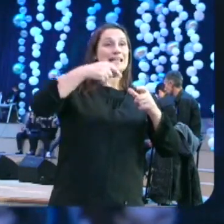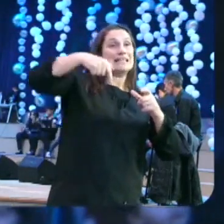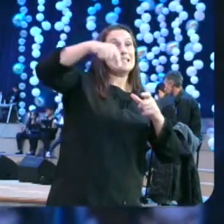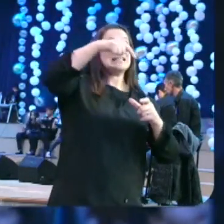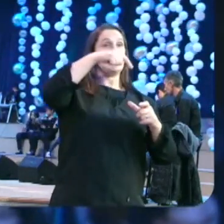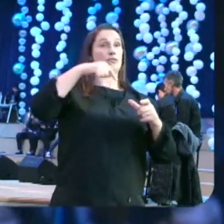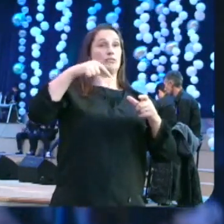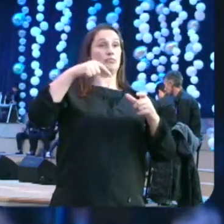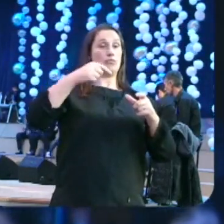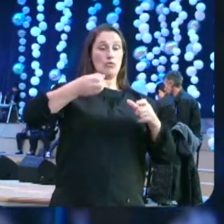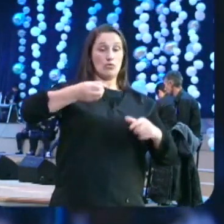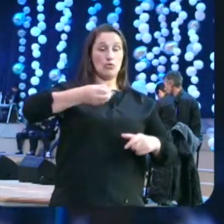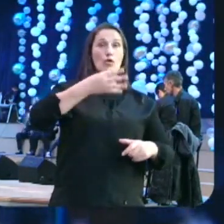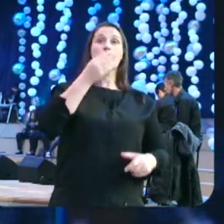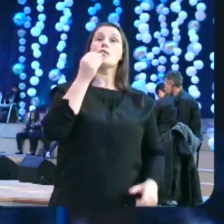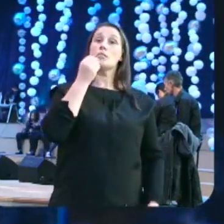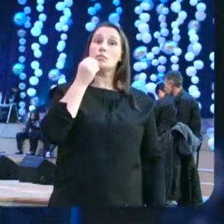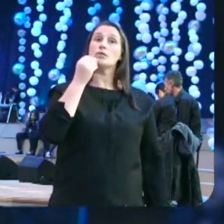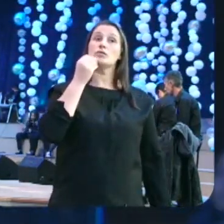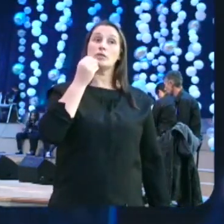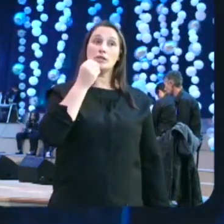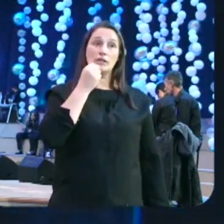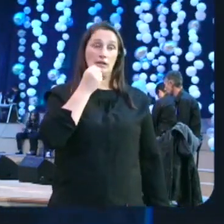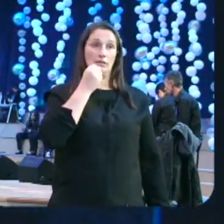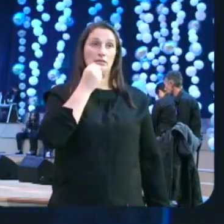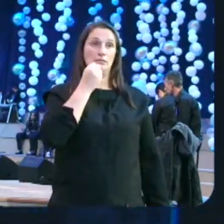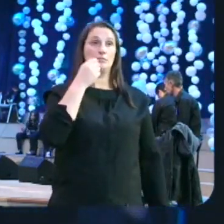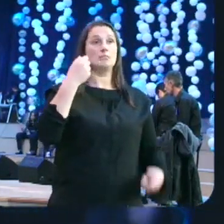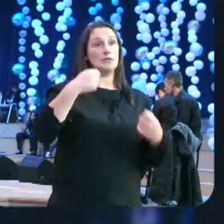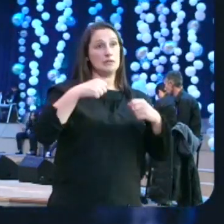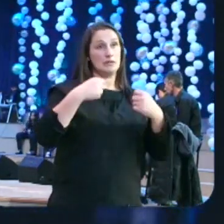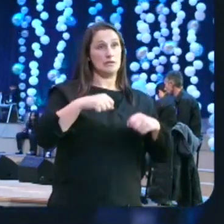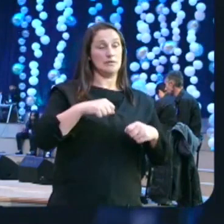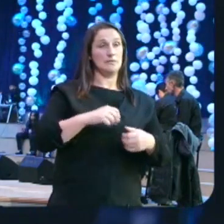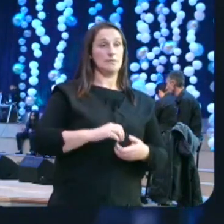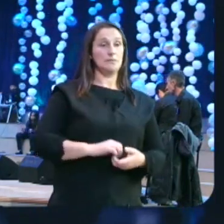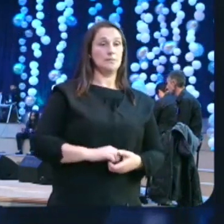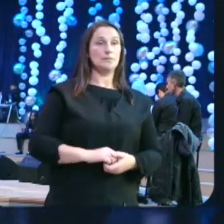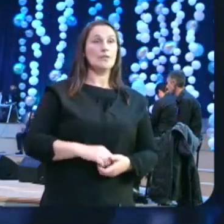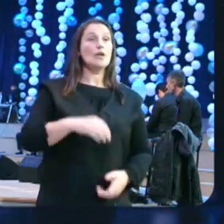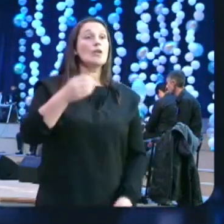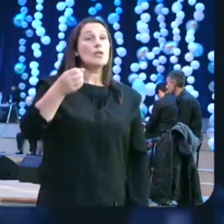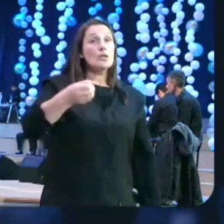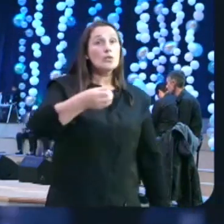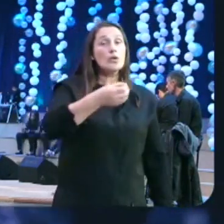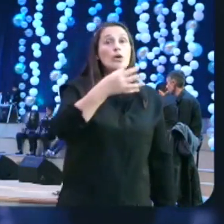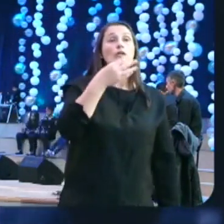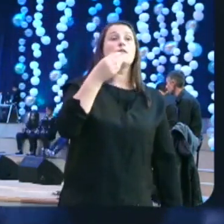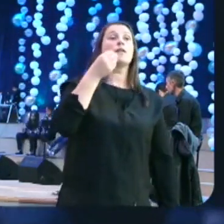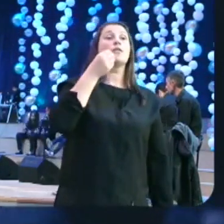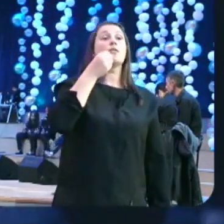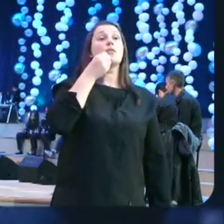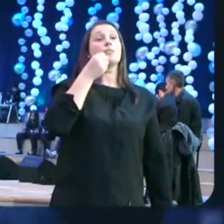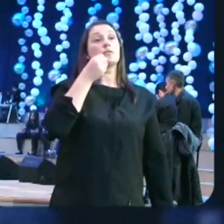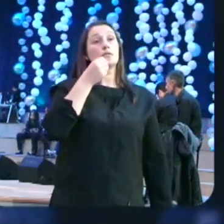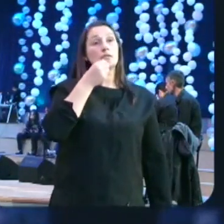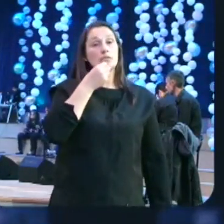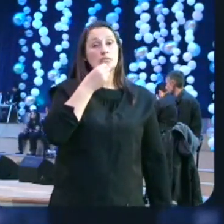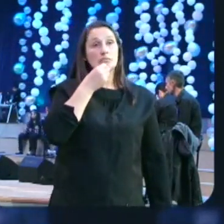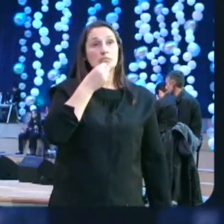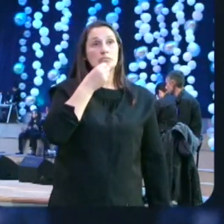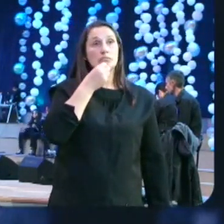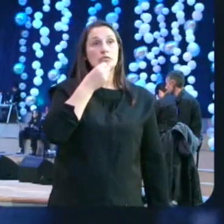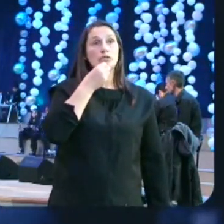nova chance faz parte do currículo, onde a nova chance faz parte da estrutura, onde a